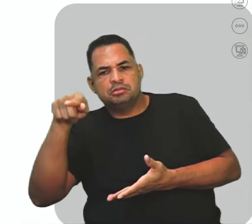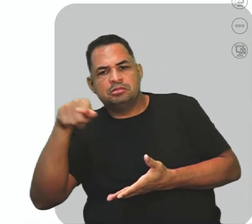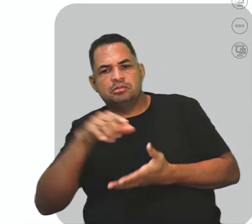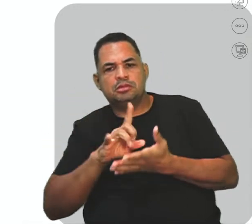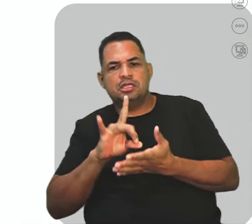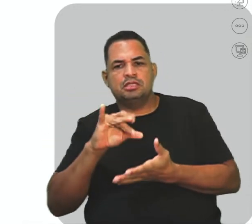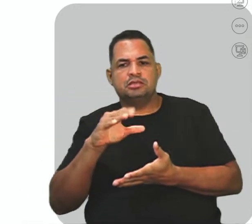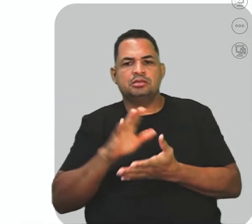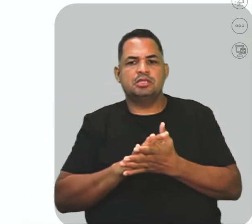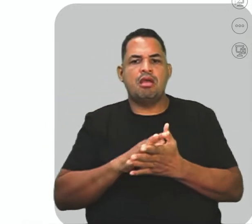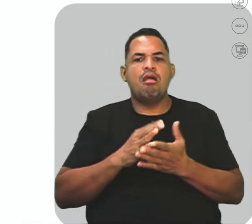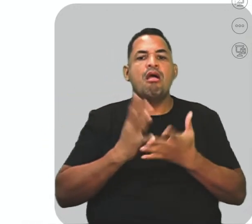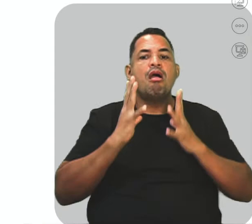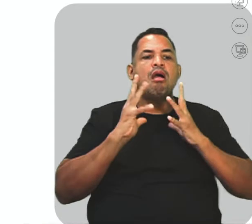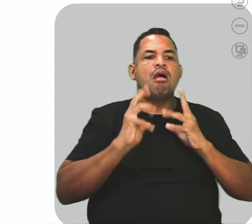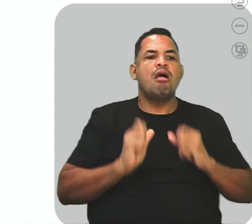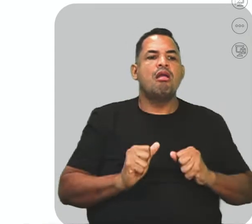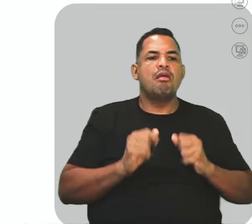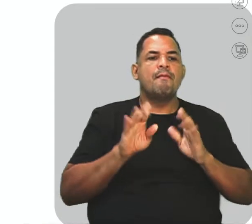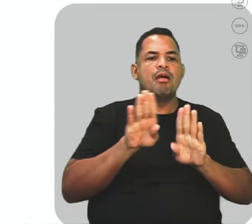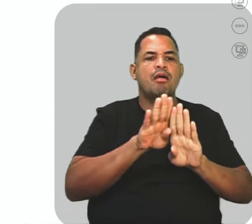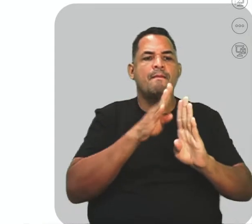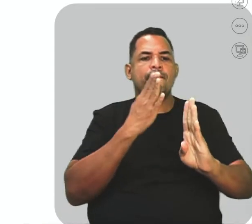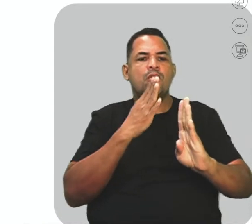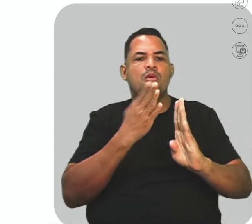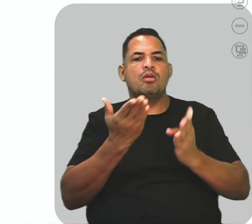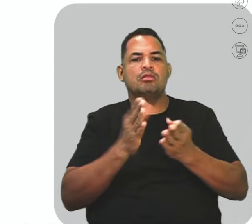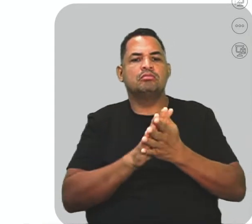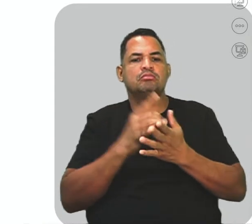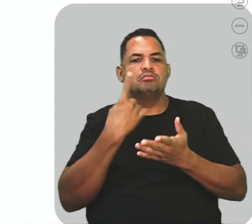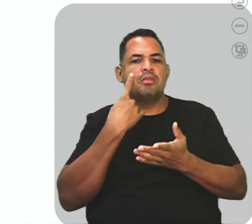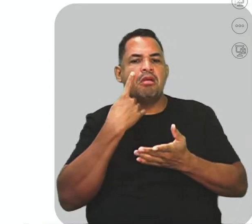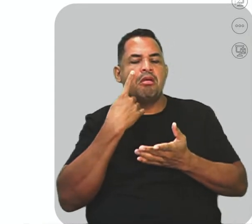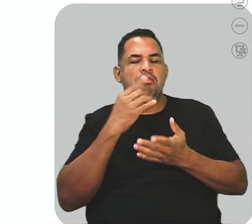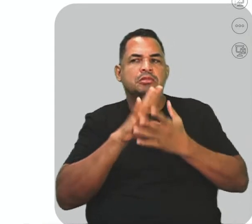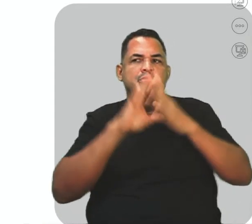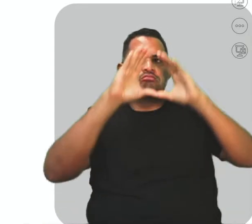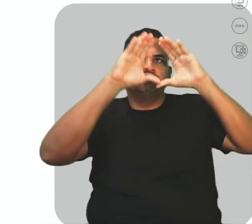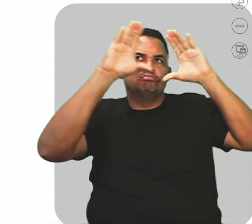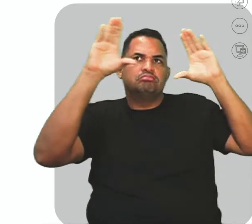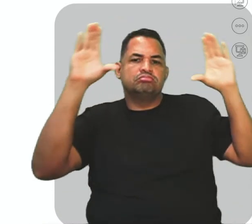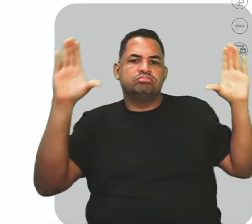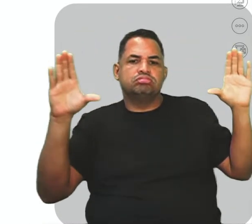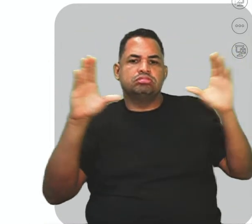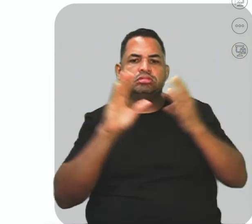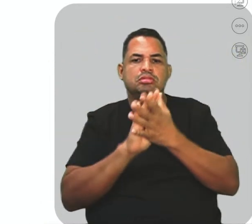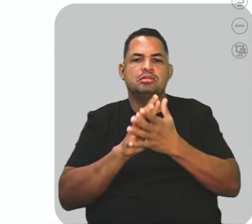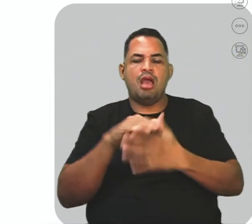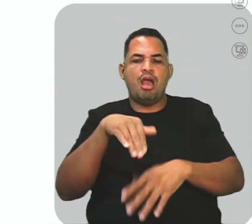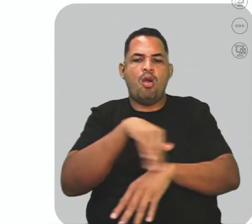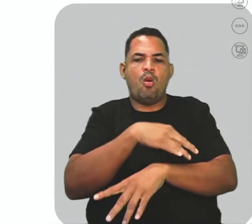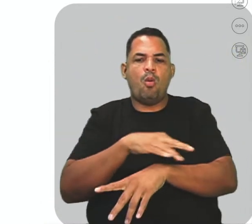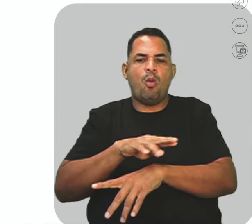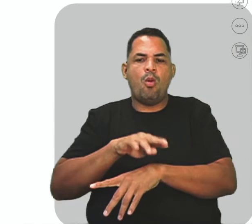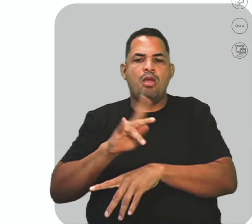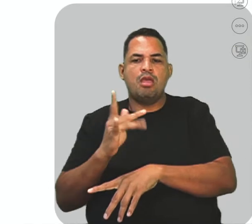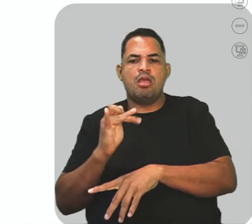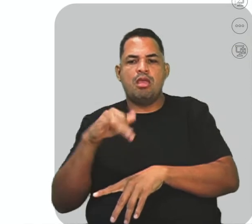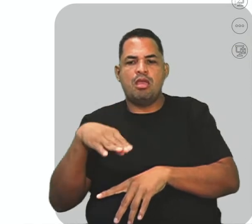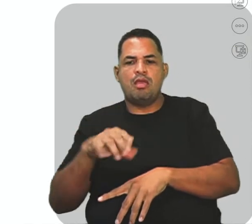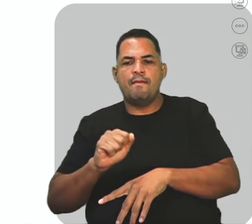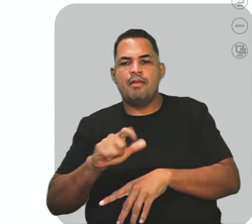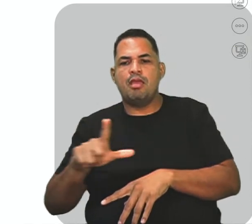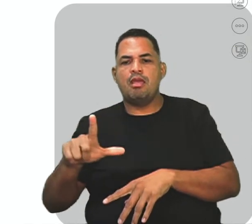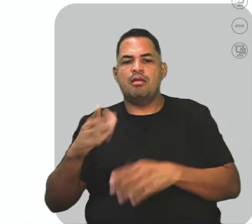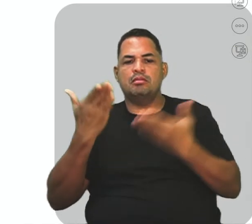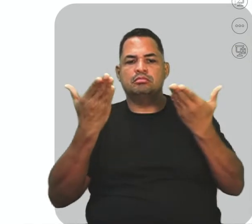a porta da frente e observara o céu da rua Himmel. Então, isso é um pequeno trecho,